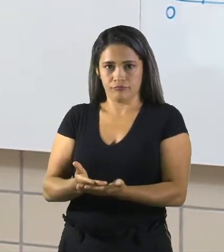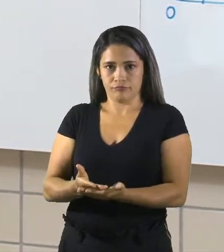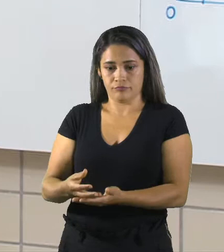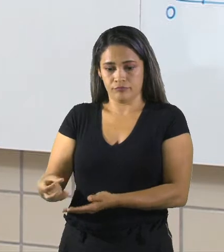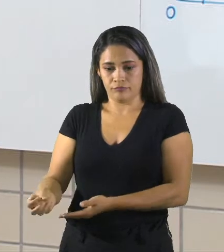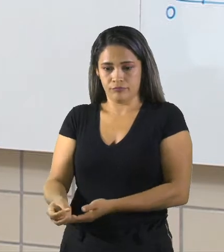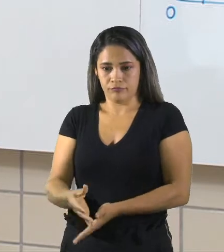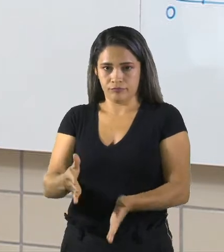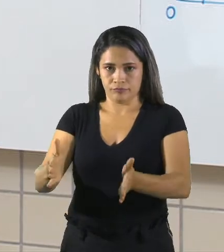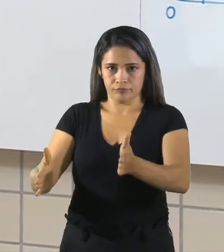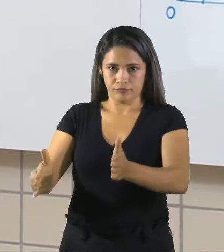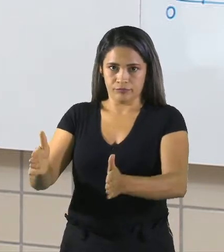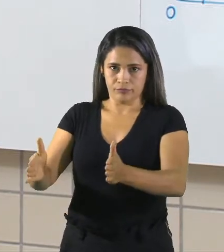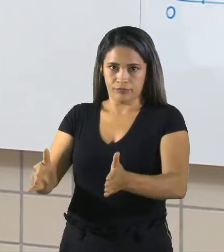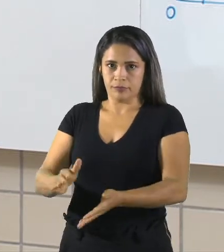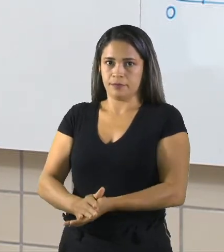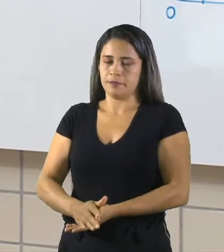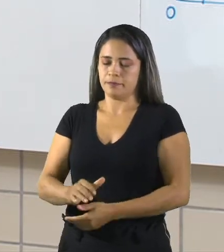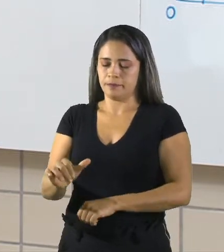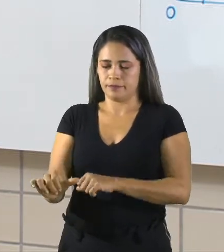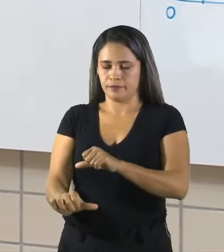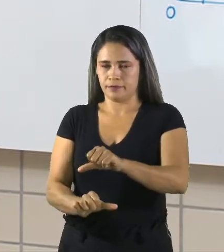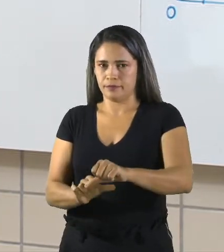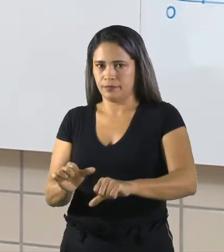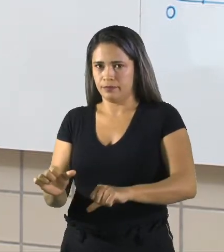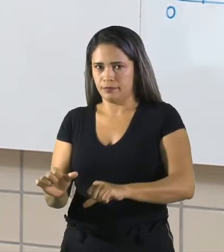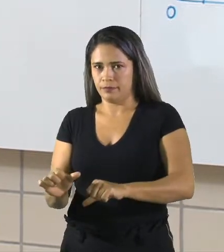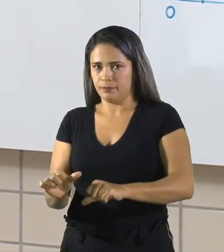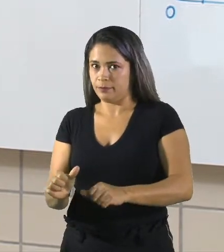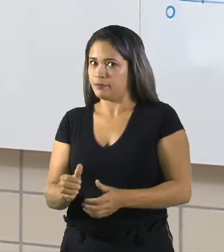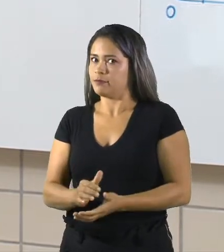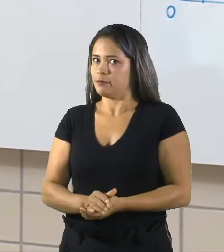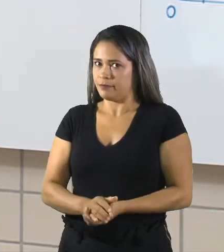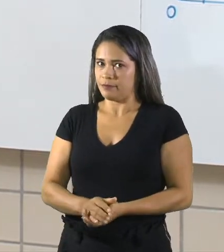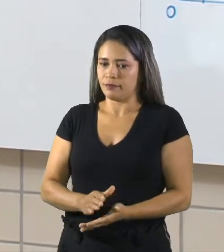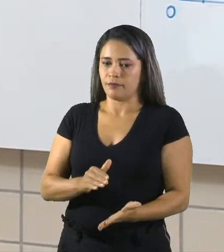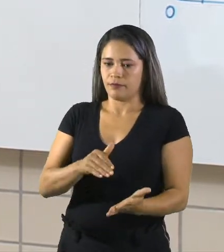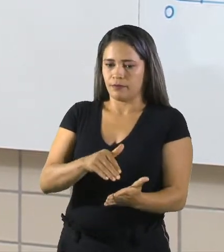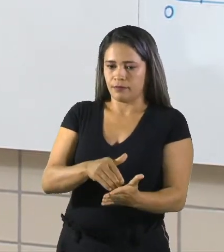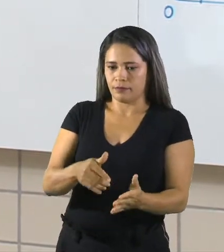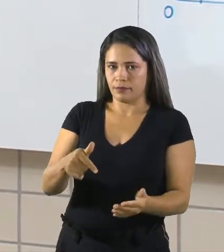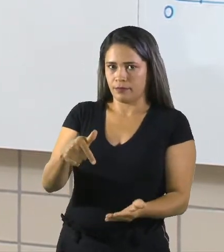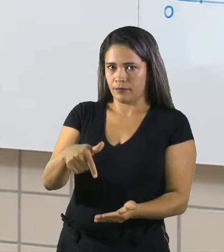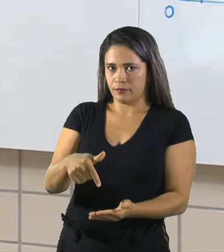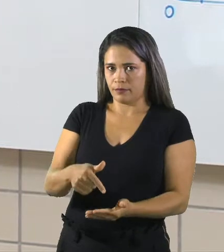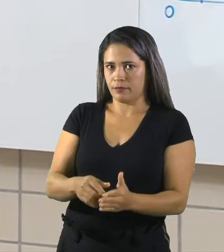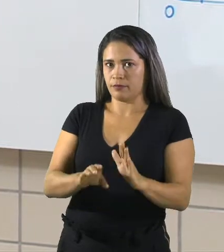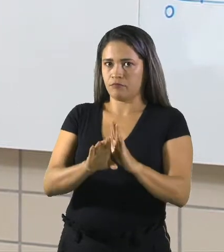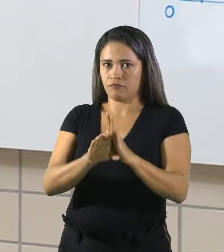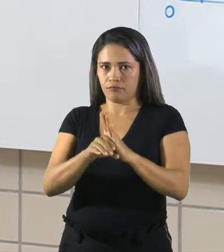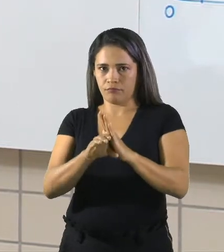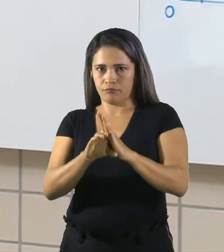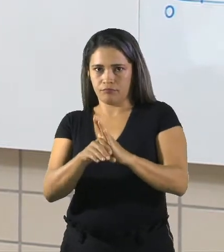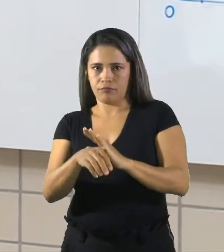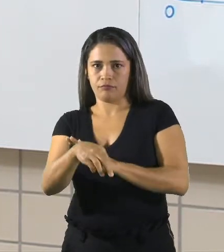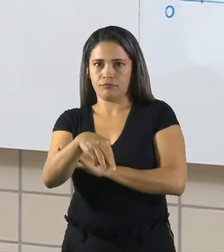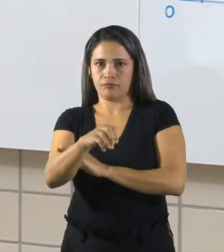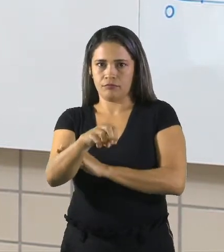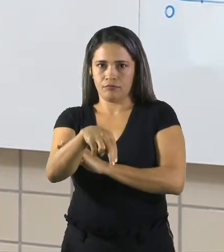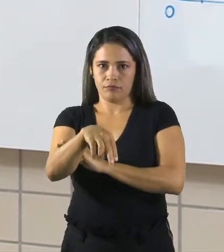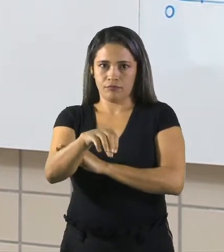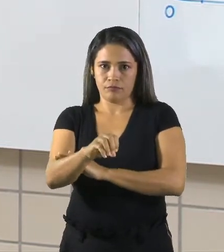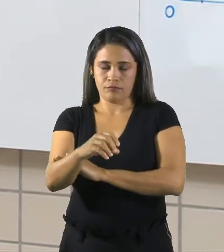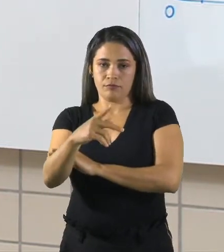bloco, nós vamos mudar um pouco o nosso enfoque. Até aqui a gente tinha trabalhado o conceito de monômios, polinômios, mas agora a gente